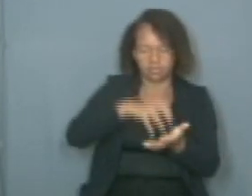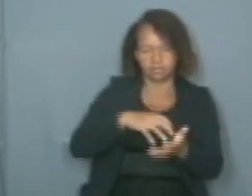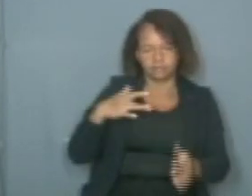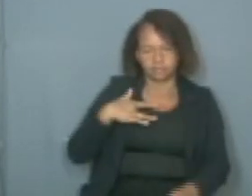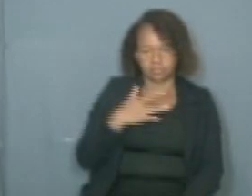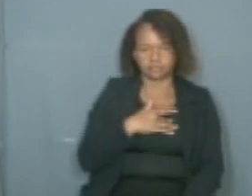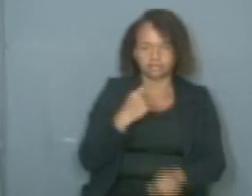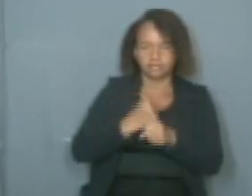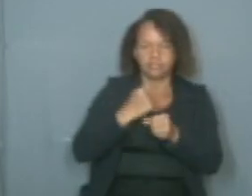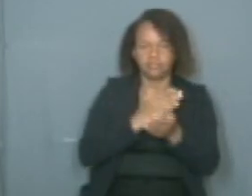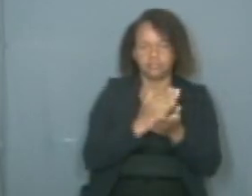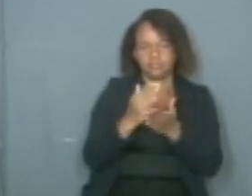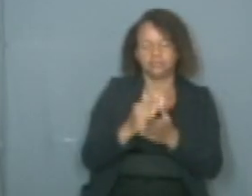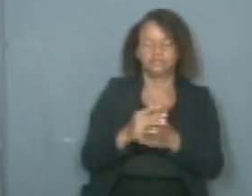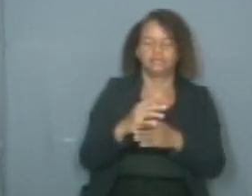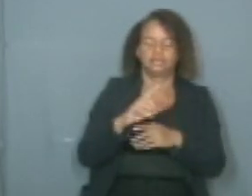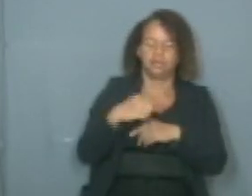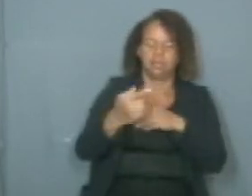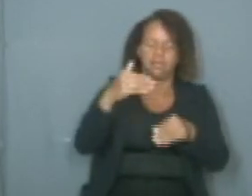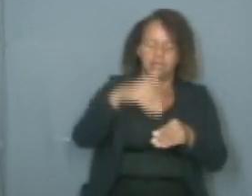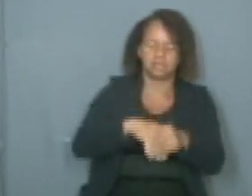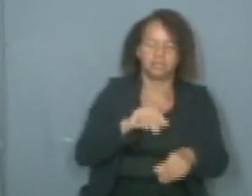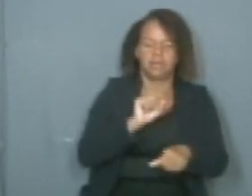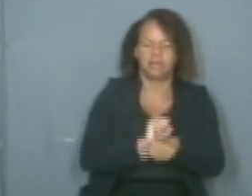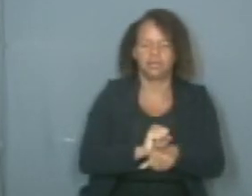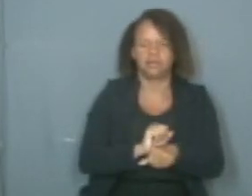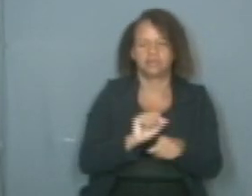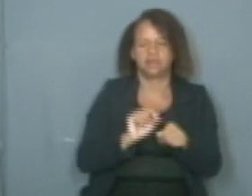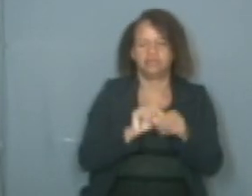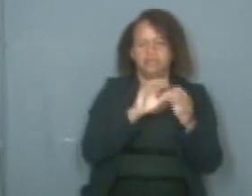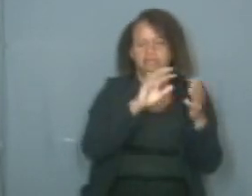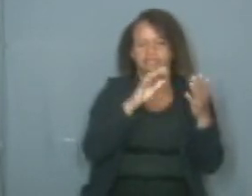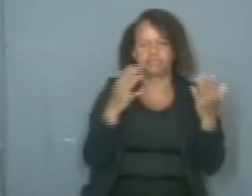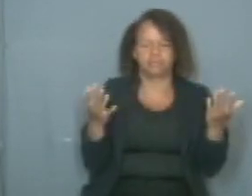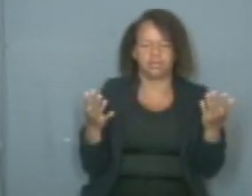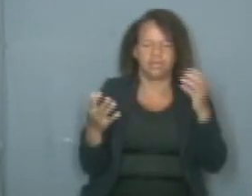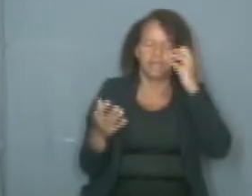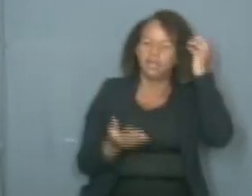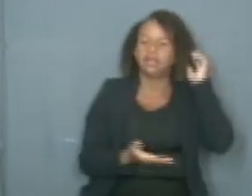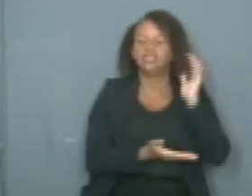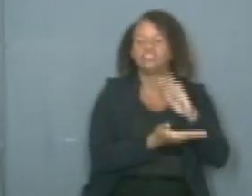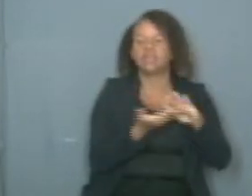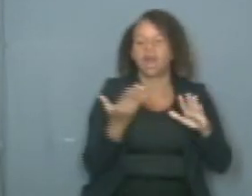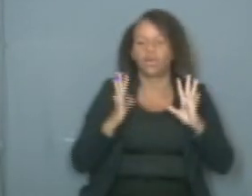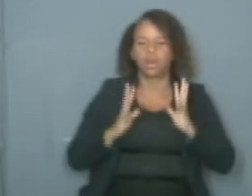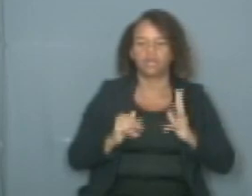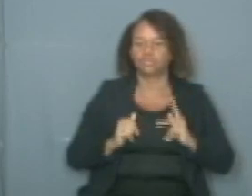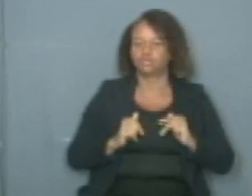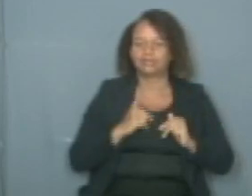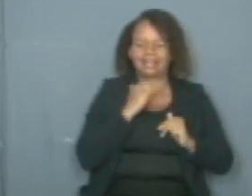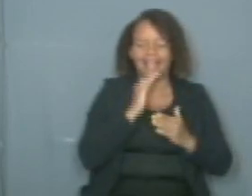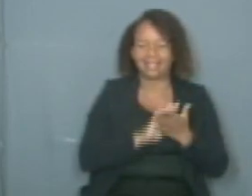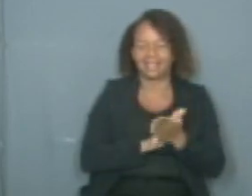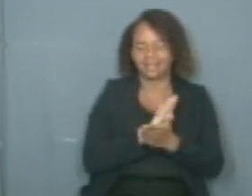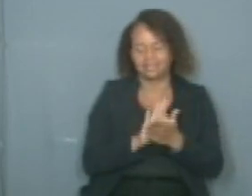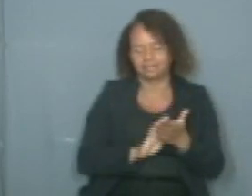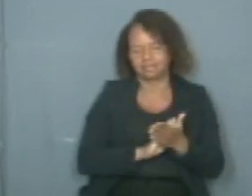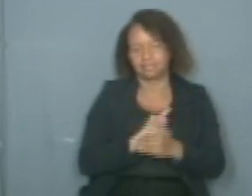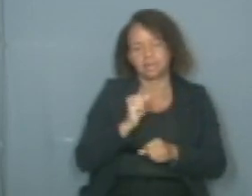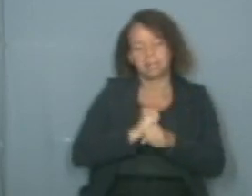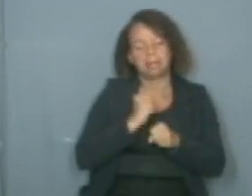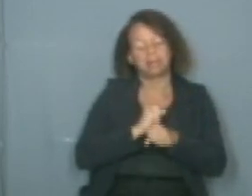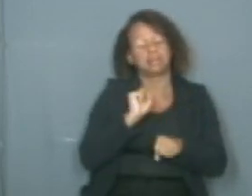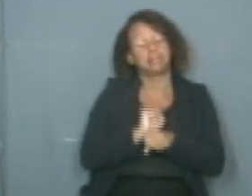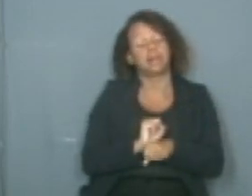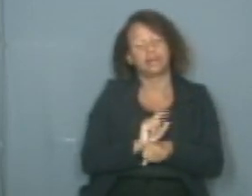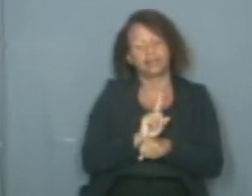vai começar. Passou a eleição, parou. Só fez demolir. Nem removeram os entulhos. E a obra está lá